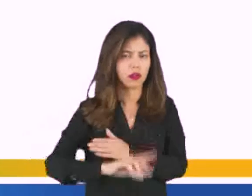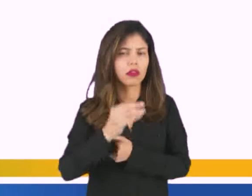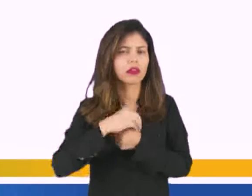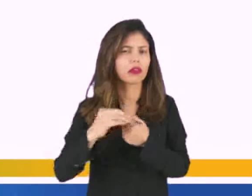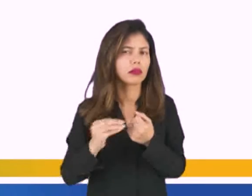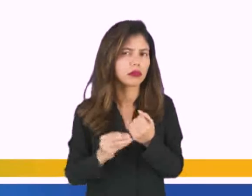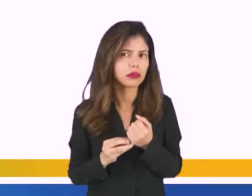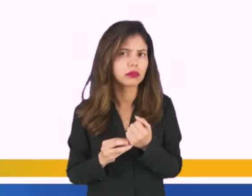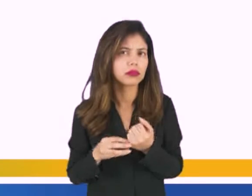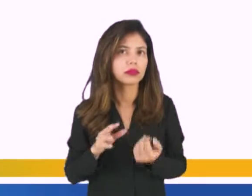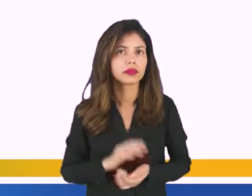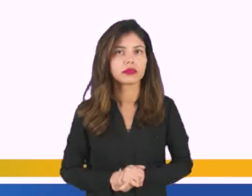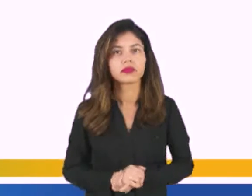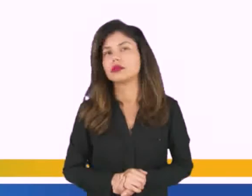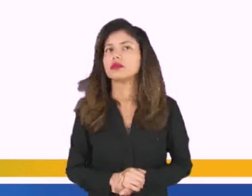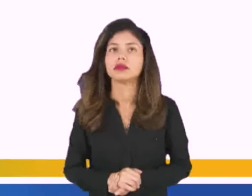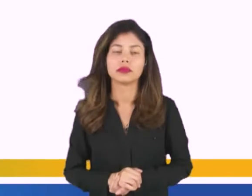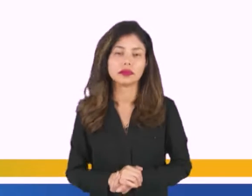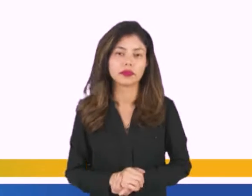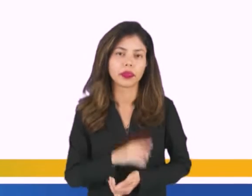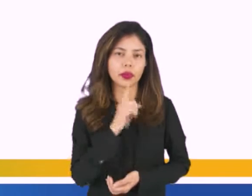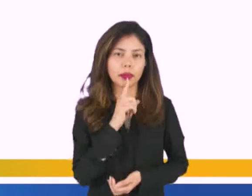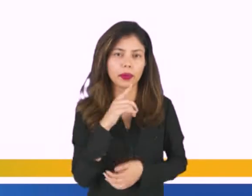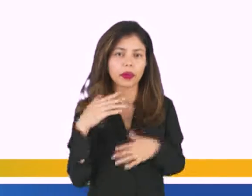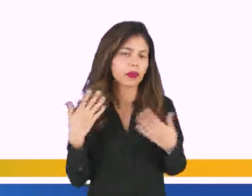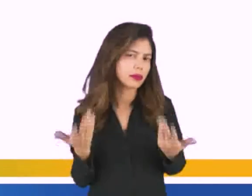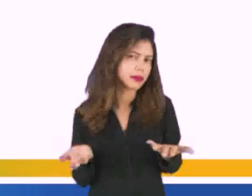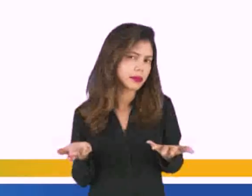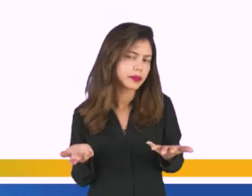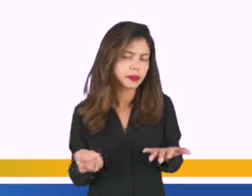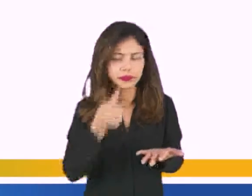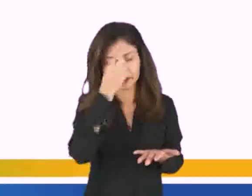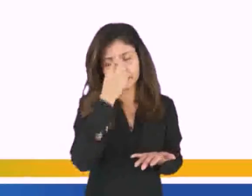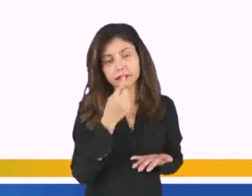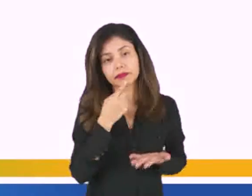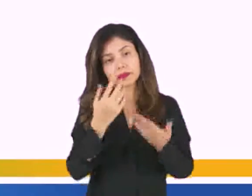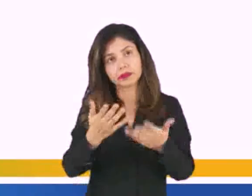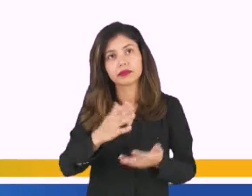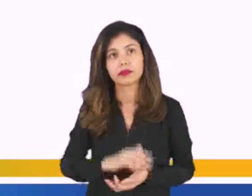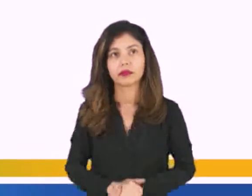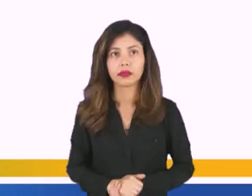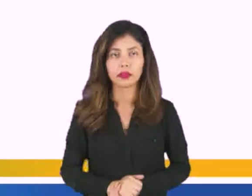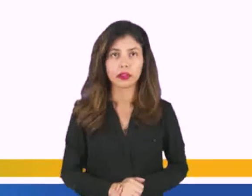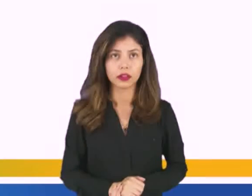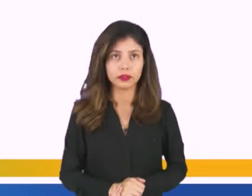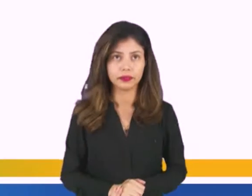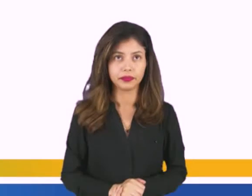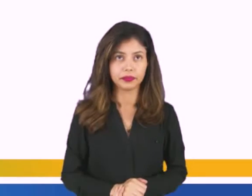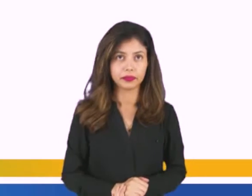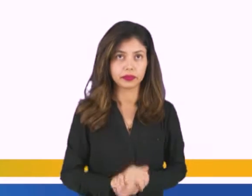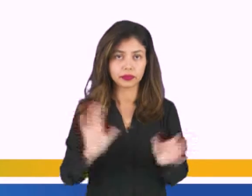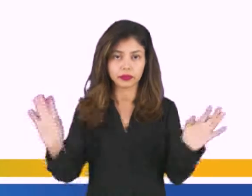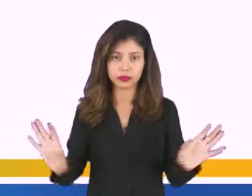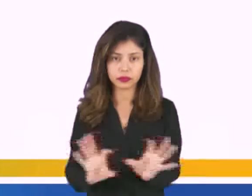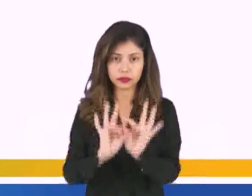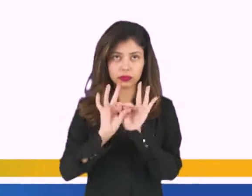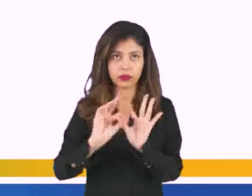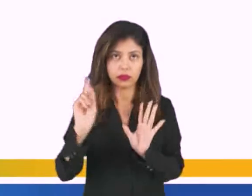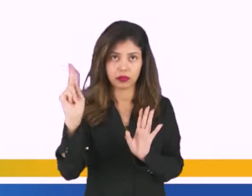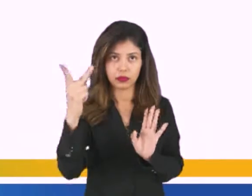C36H74, qual o tipo de força intermolecular na vela, né? Como a imagem observa aqui.